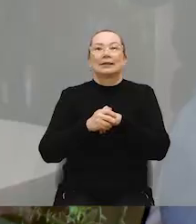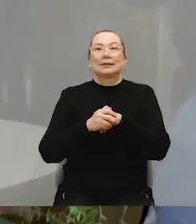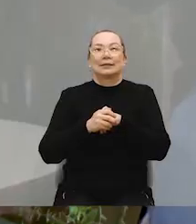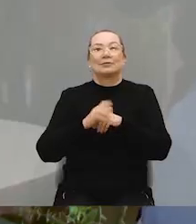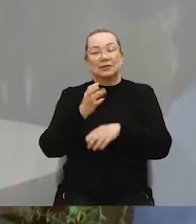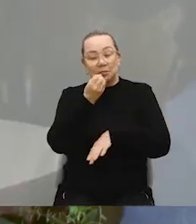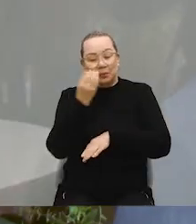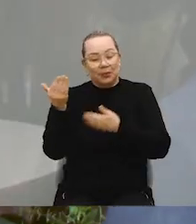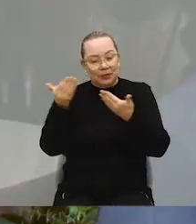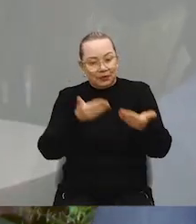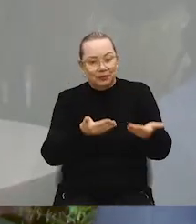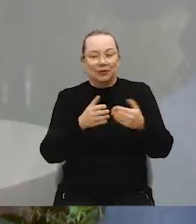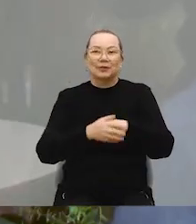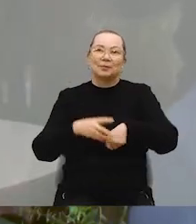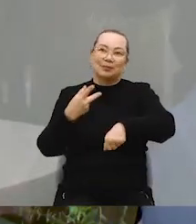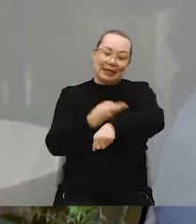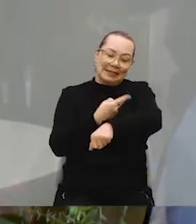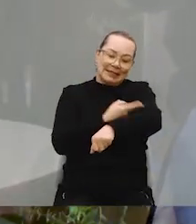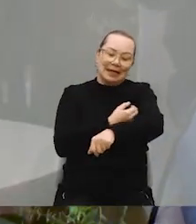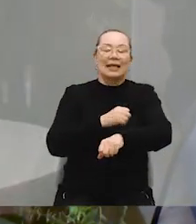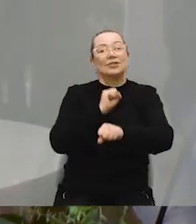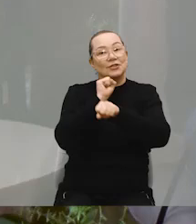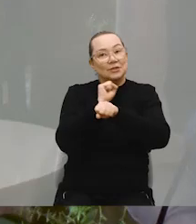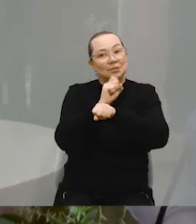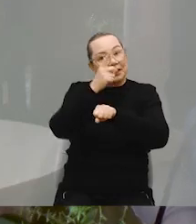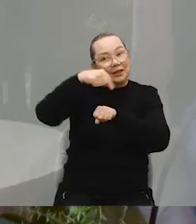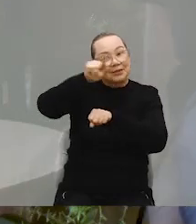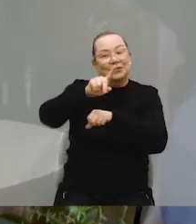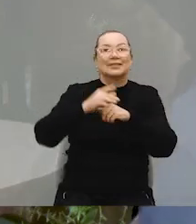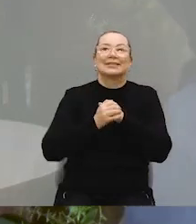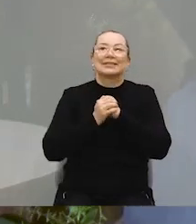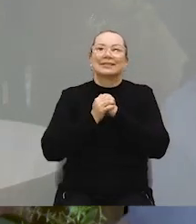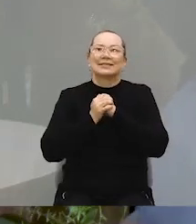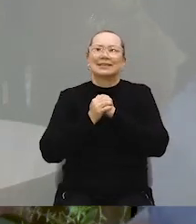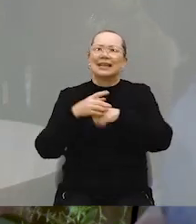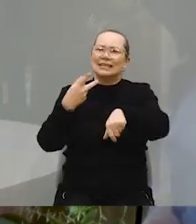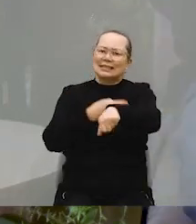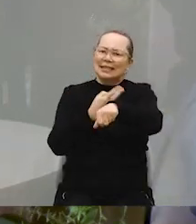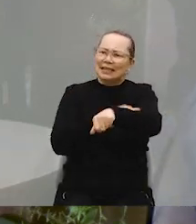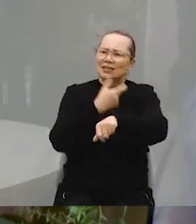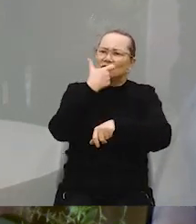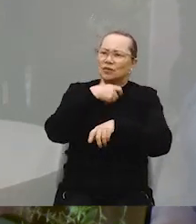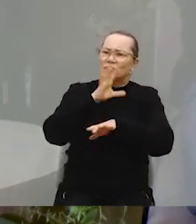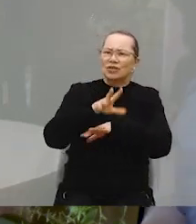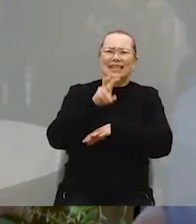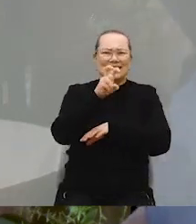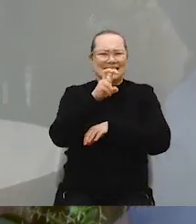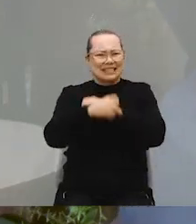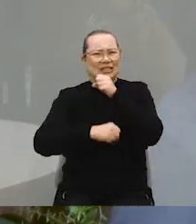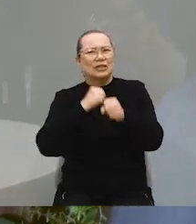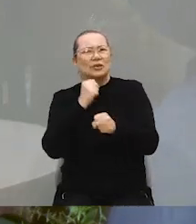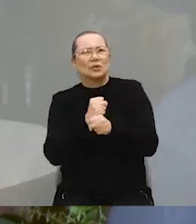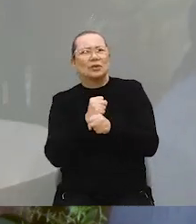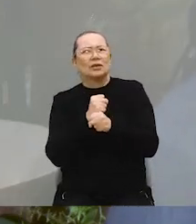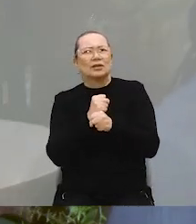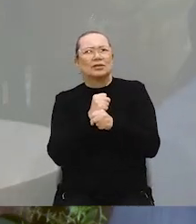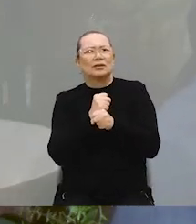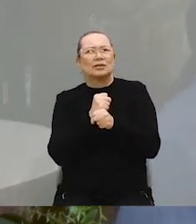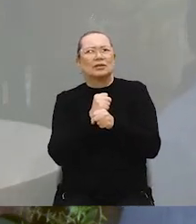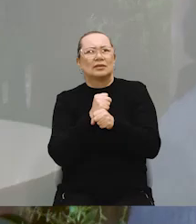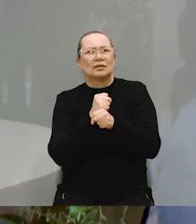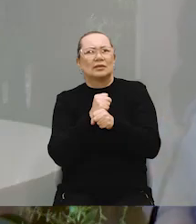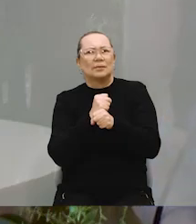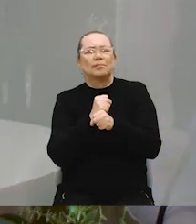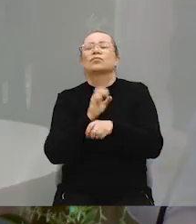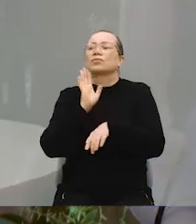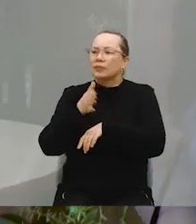Serão muito bem-vindos a Celeste e espera por todos vocês. A Celeste, se eu não me engano, a Celeste está com 5 anos já, né?